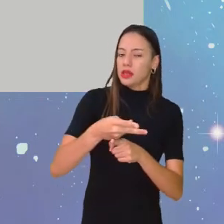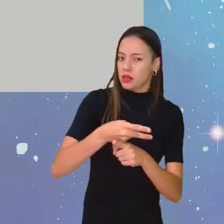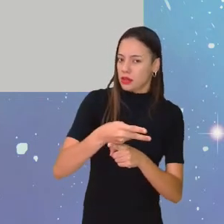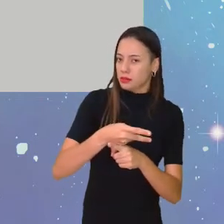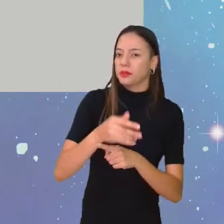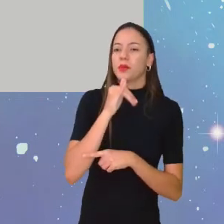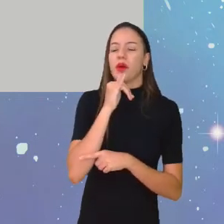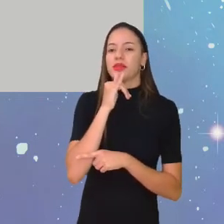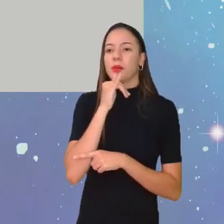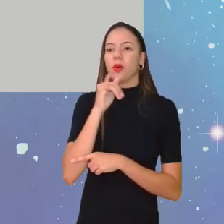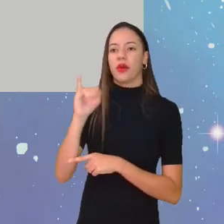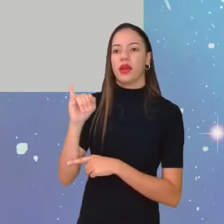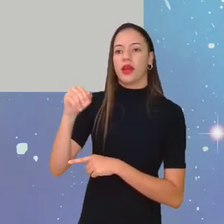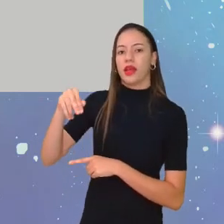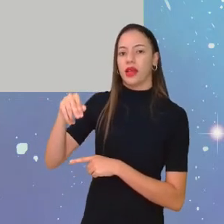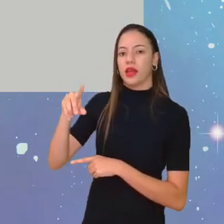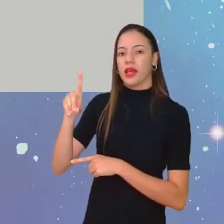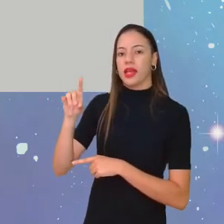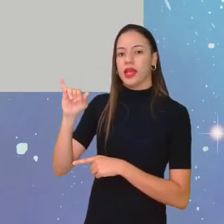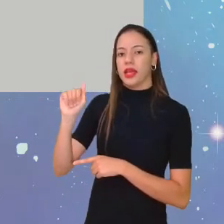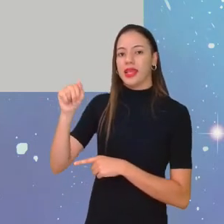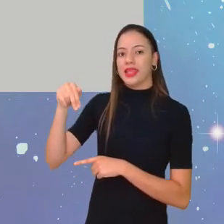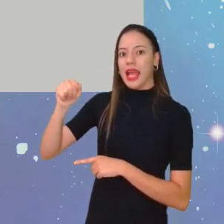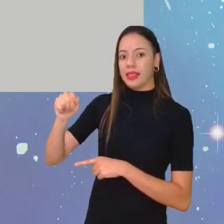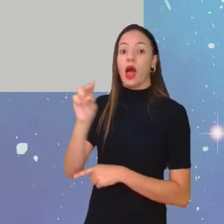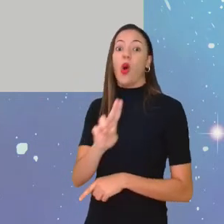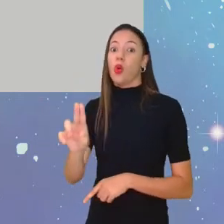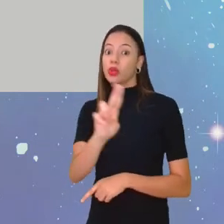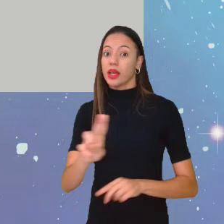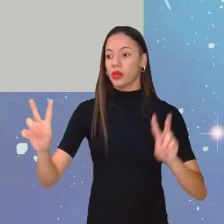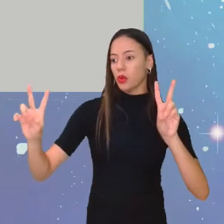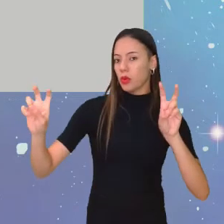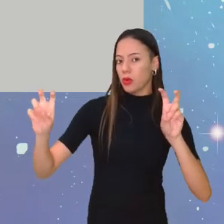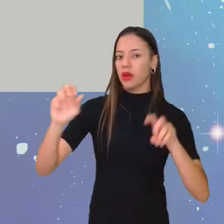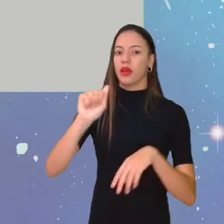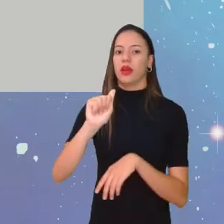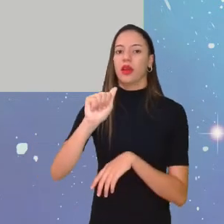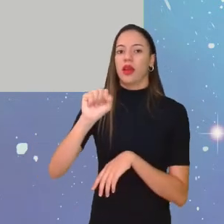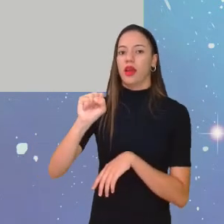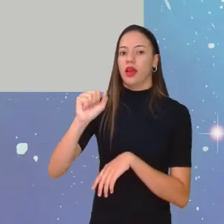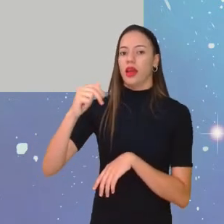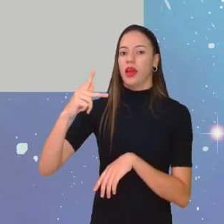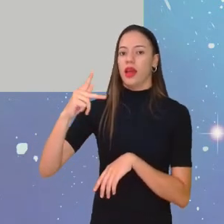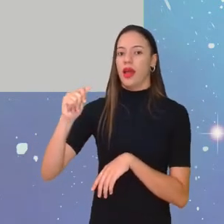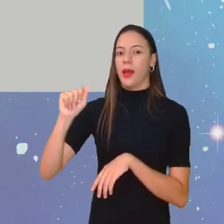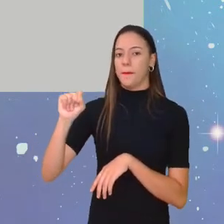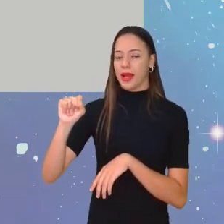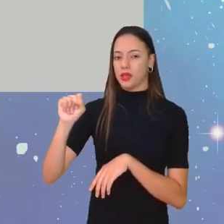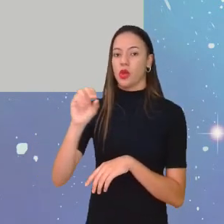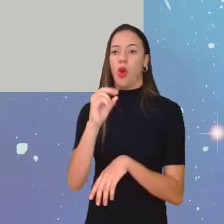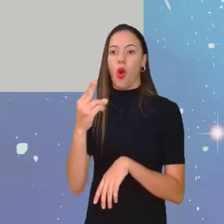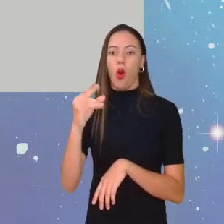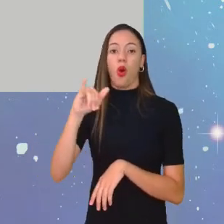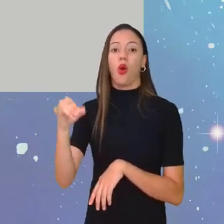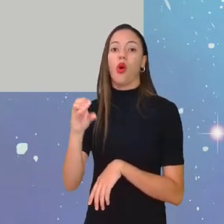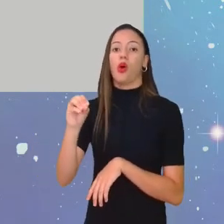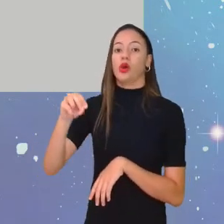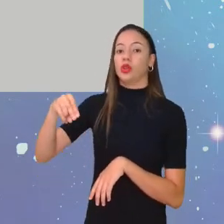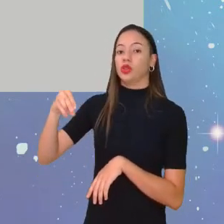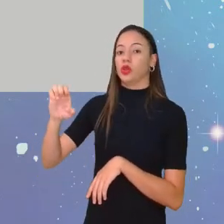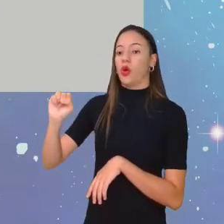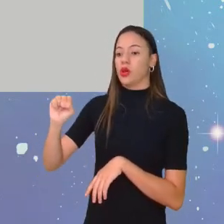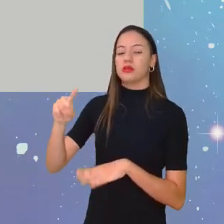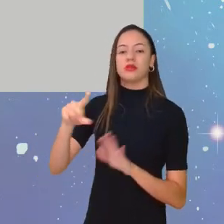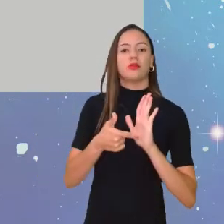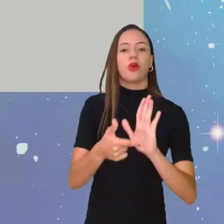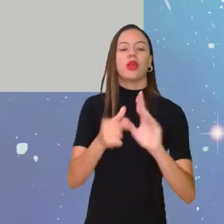exemplo, Indiana, entre aspas, Jones, entre aspas, vão aparecer 119